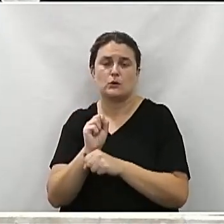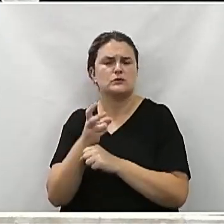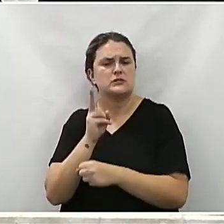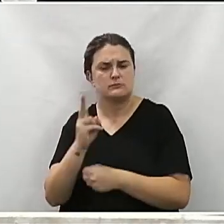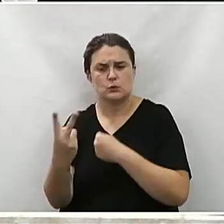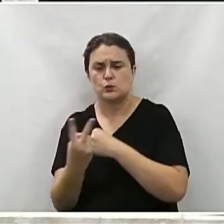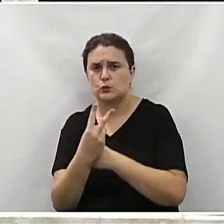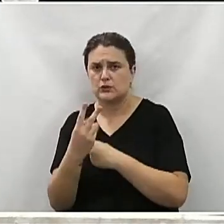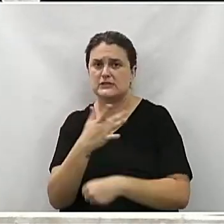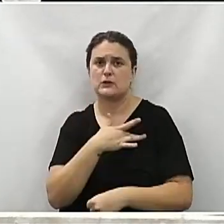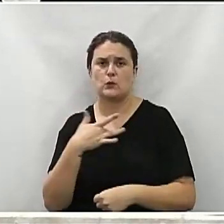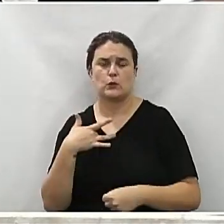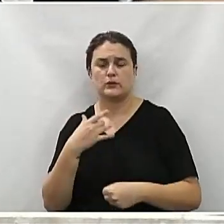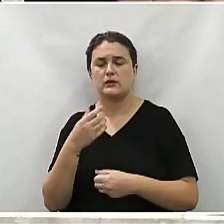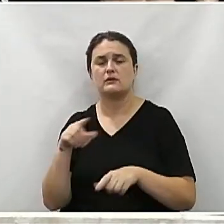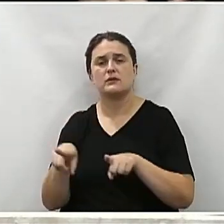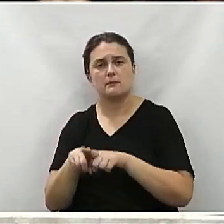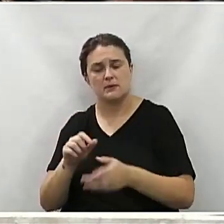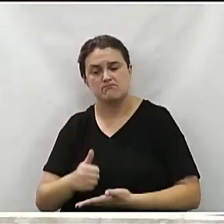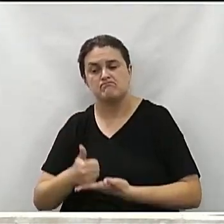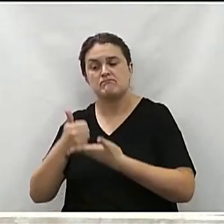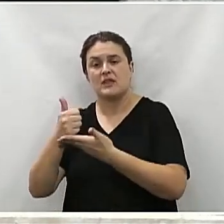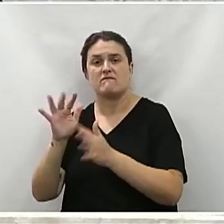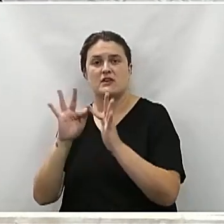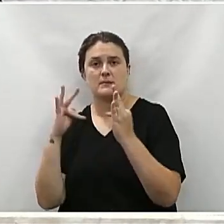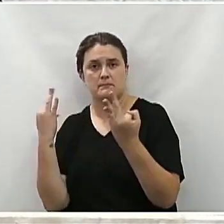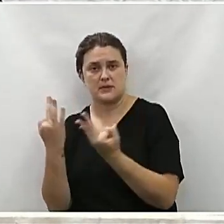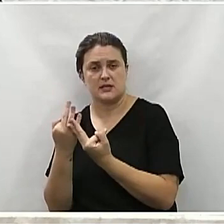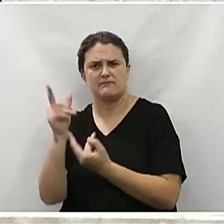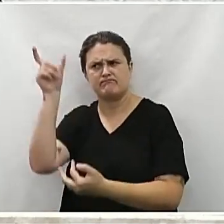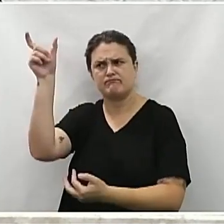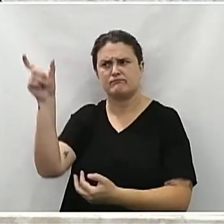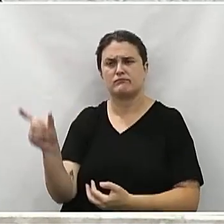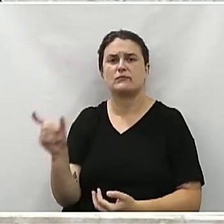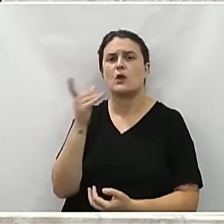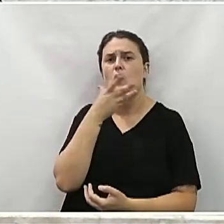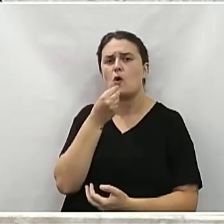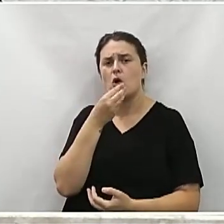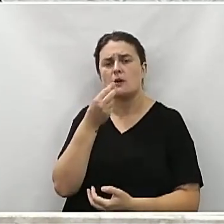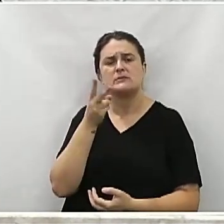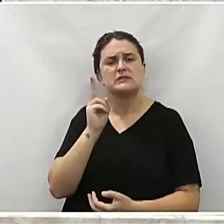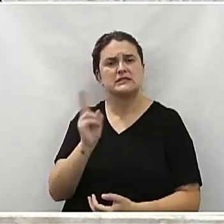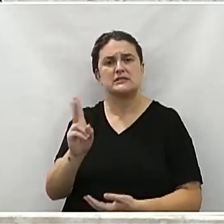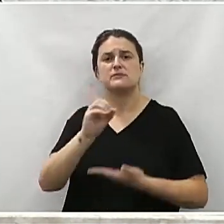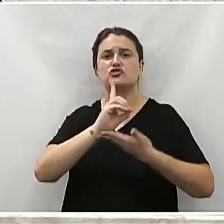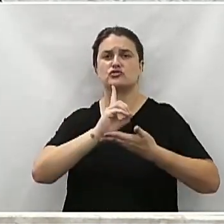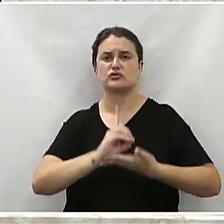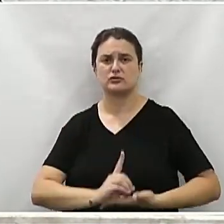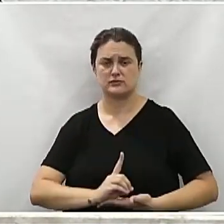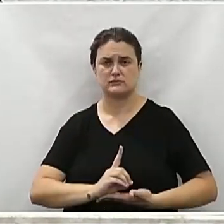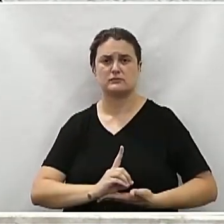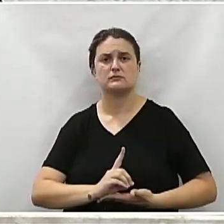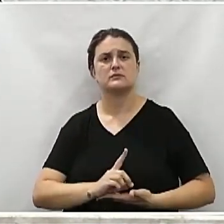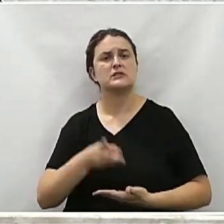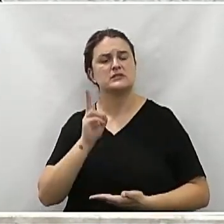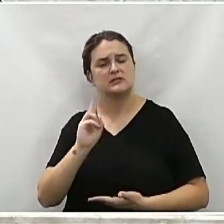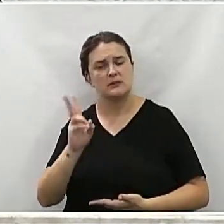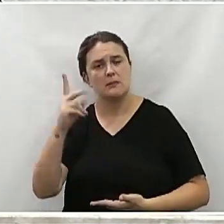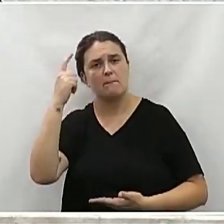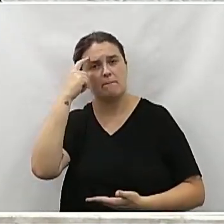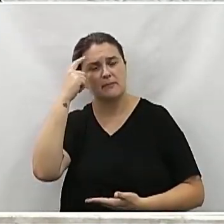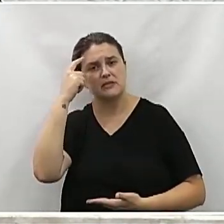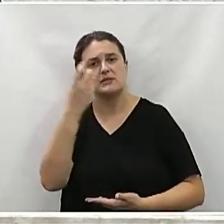saúde e pelo bem-estar de sua família. Idílio foi um homem que viveu sua vida com dignidade e honradez, sempre